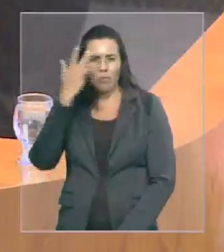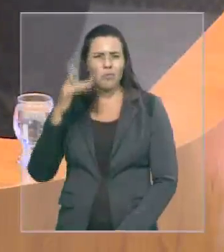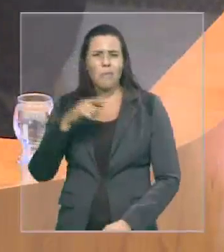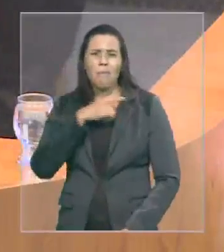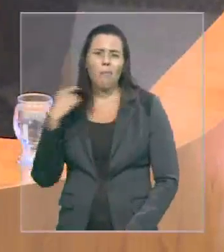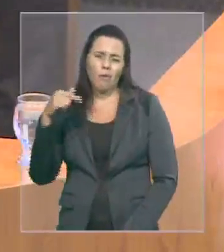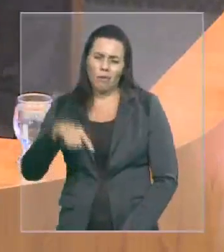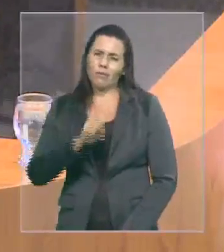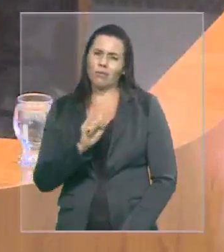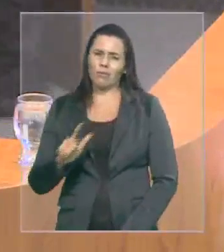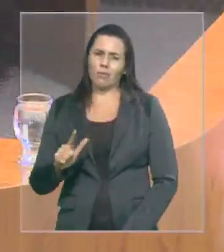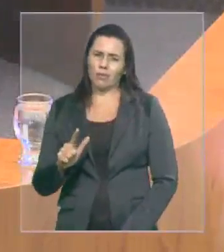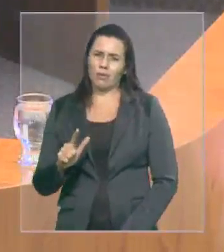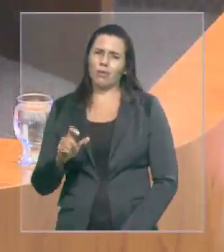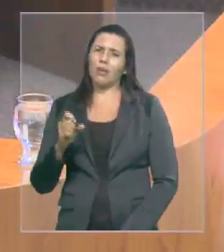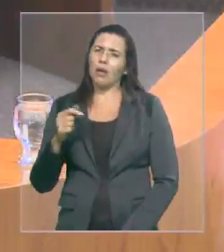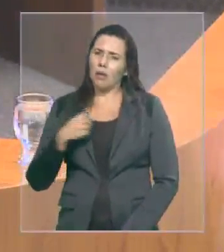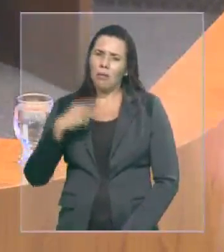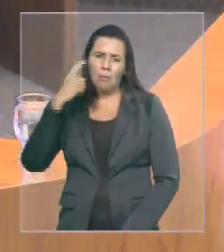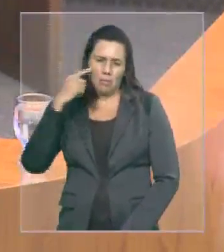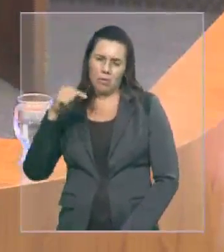5 horas da manhã, nós dois,